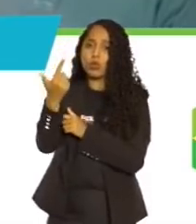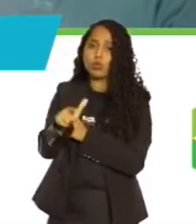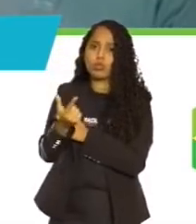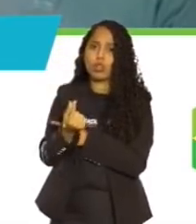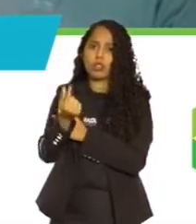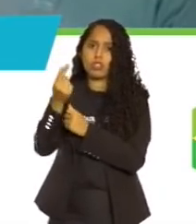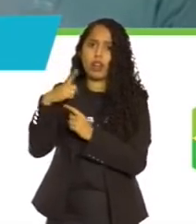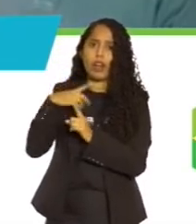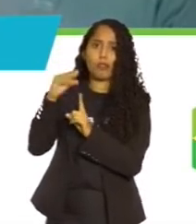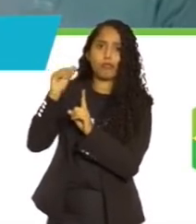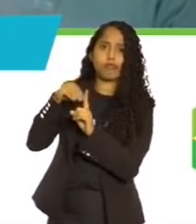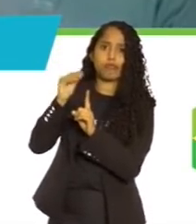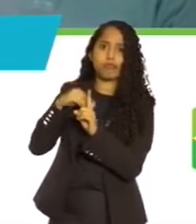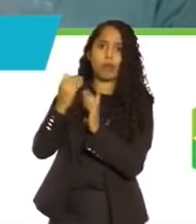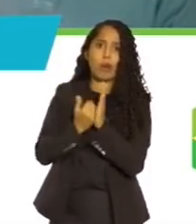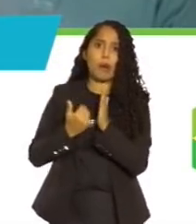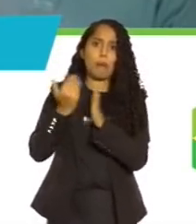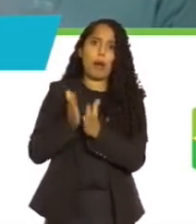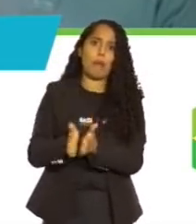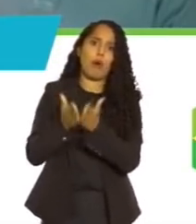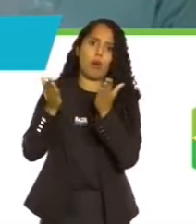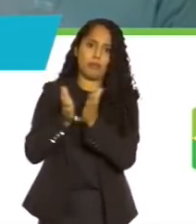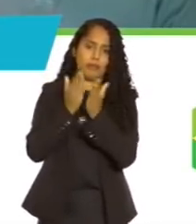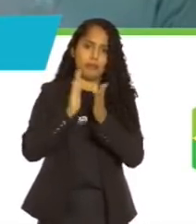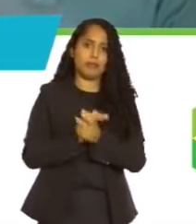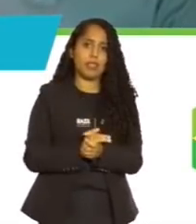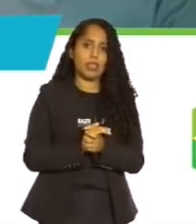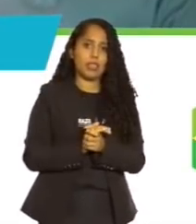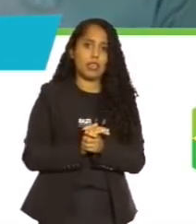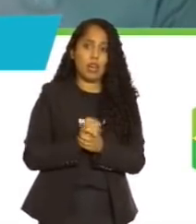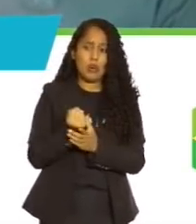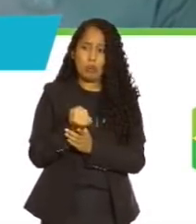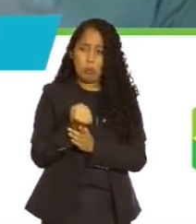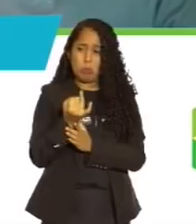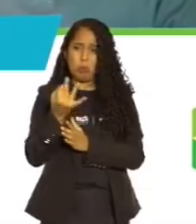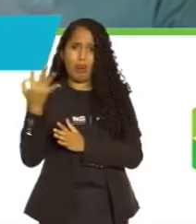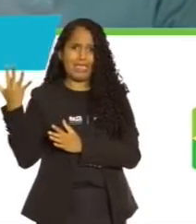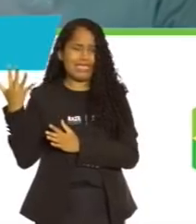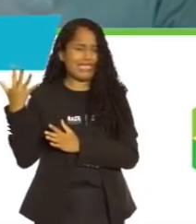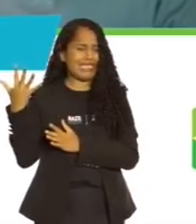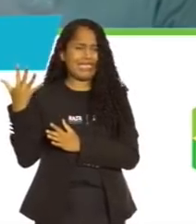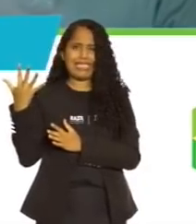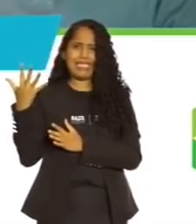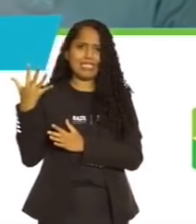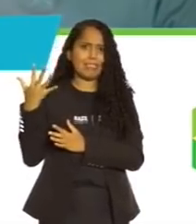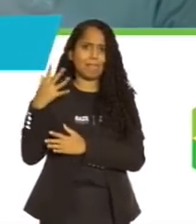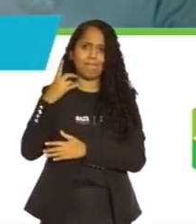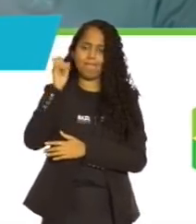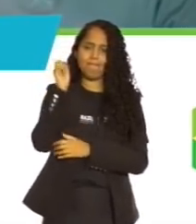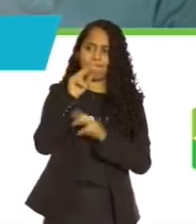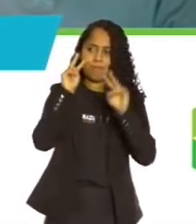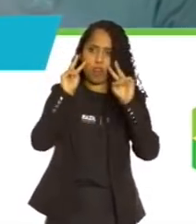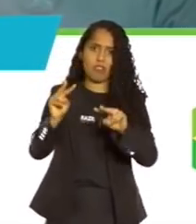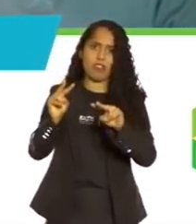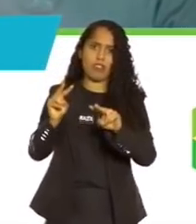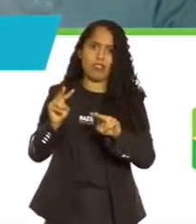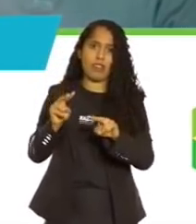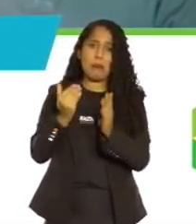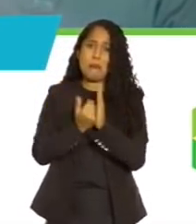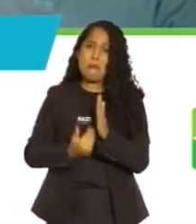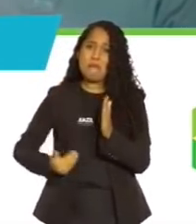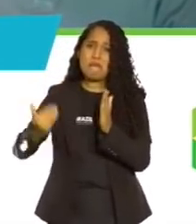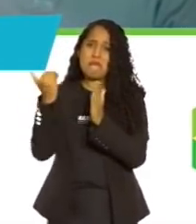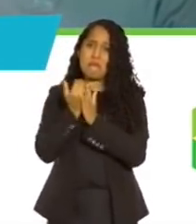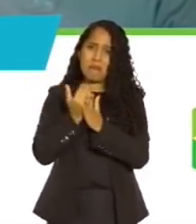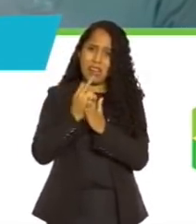aos vulneráveis, aos mais pobres. Eu já mencionei aqui, os volumes são brutais. É a maior faixa de pobreza da